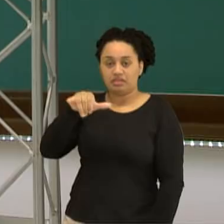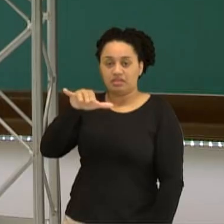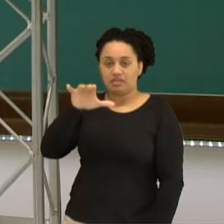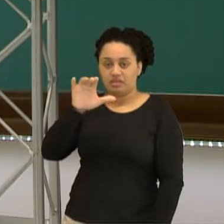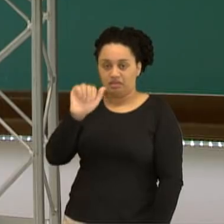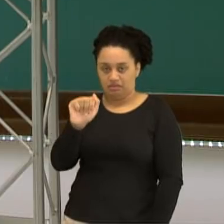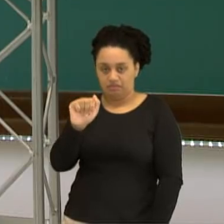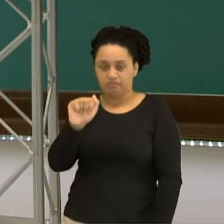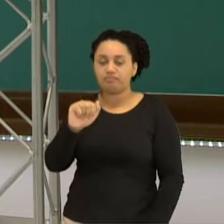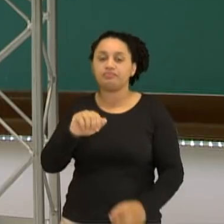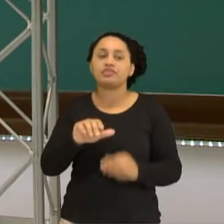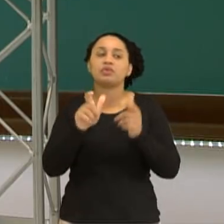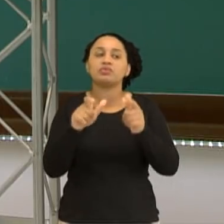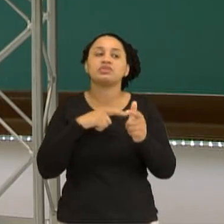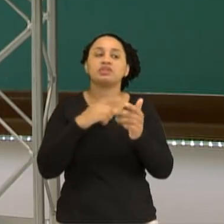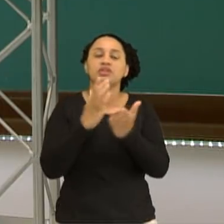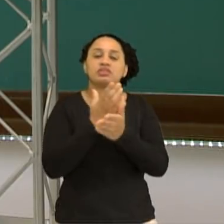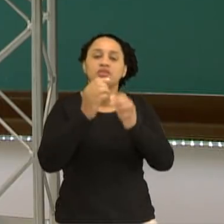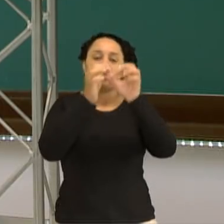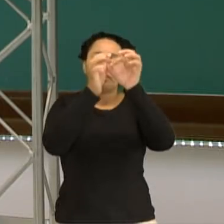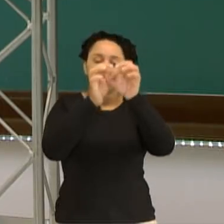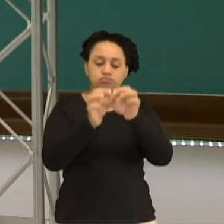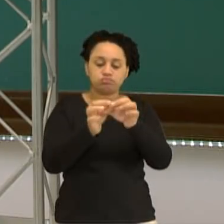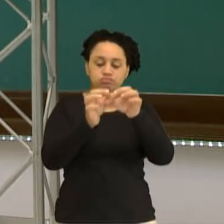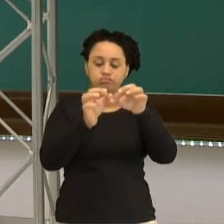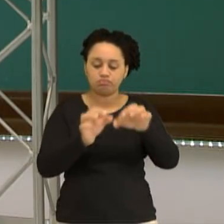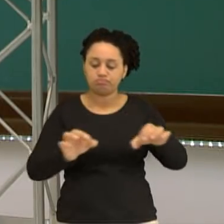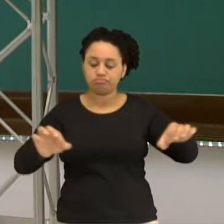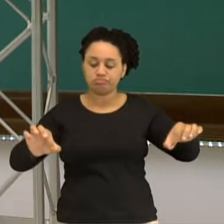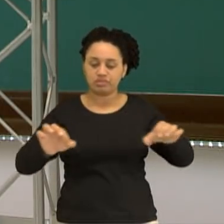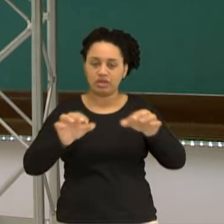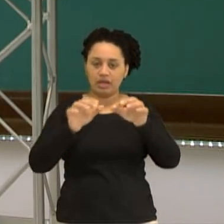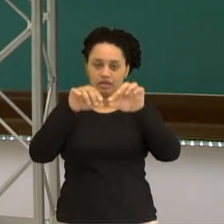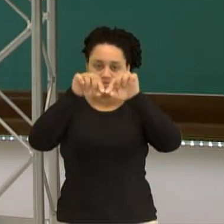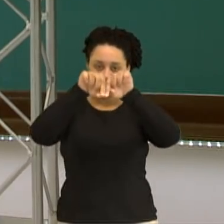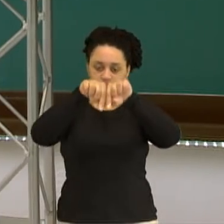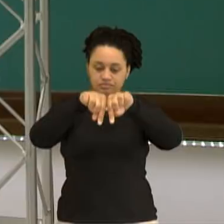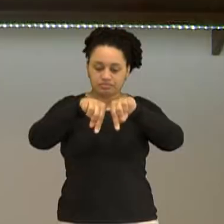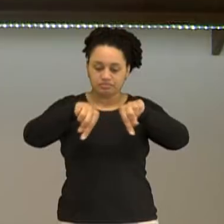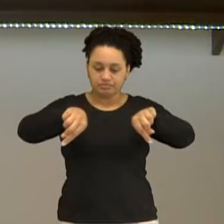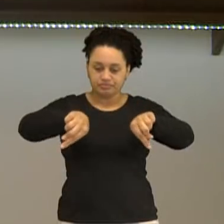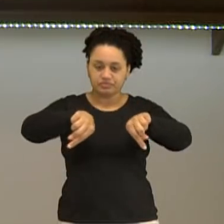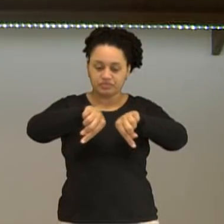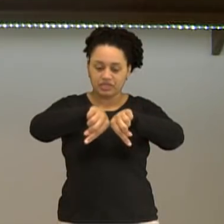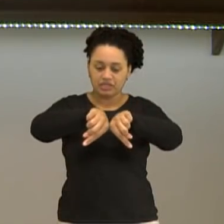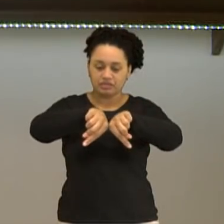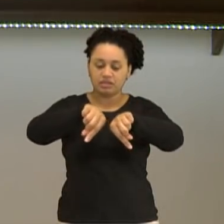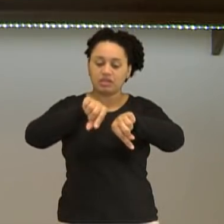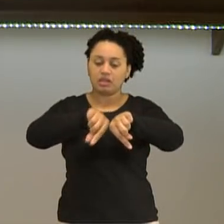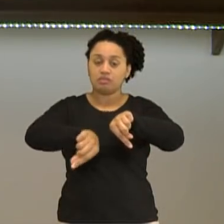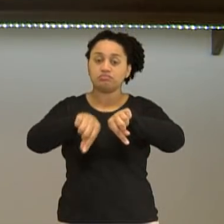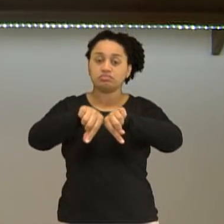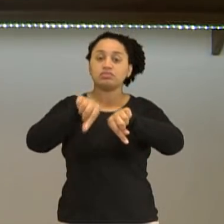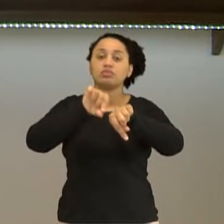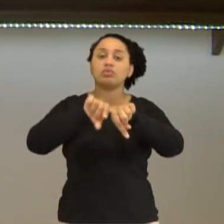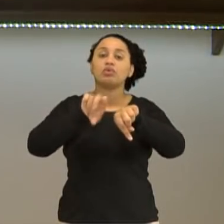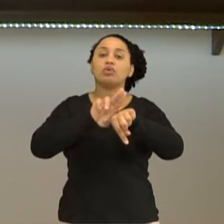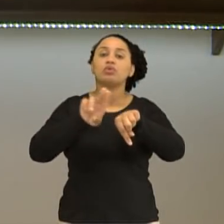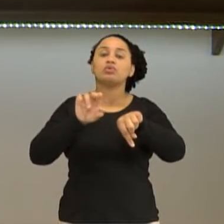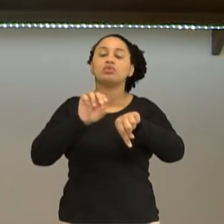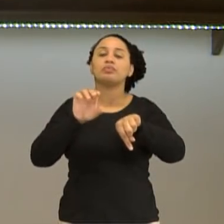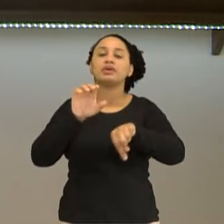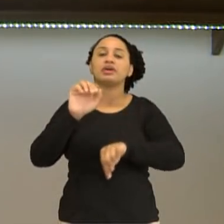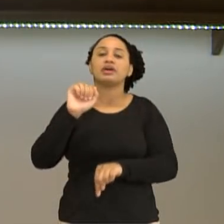local onde existe a divisão entre dois pedacinhos menores de mangueira, exatamente naquela bifurcação, eu vou chamar de